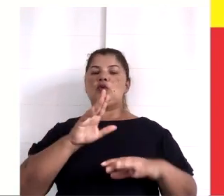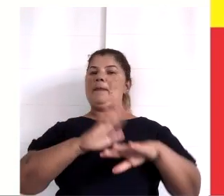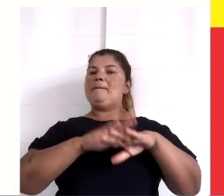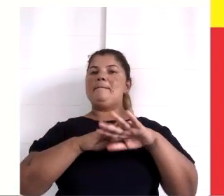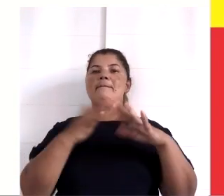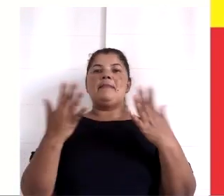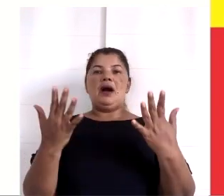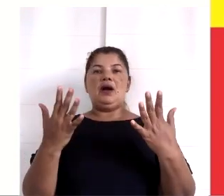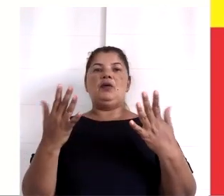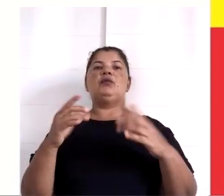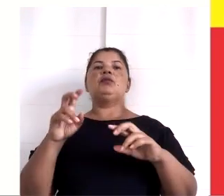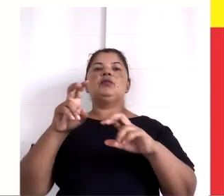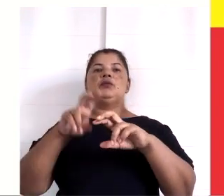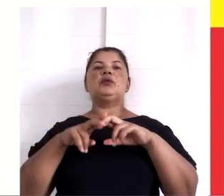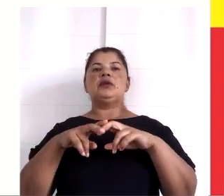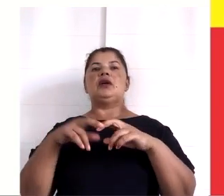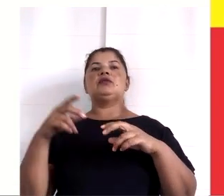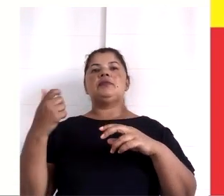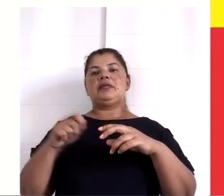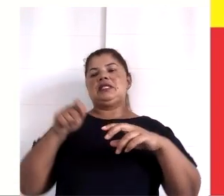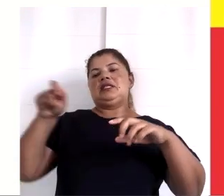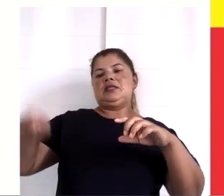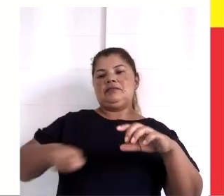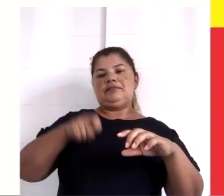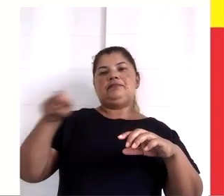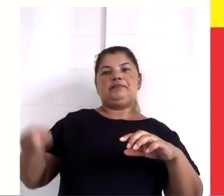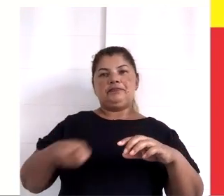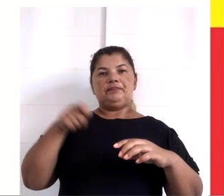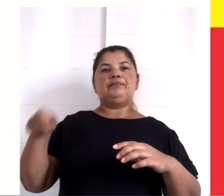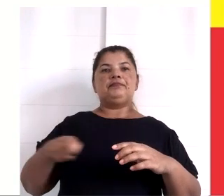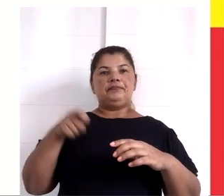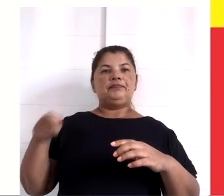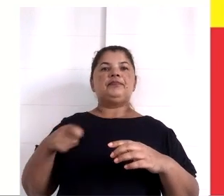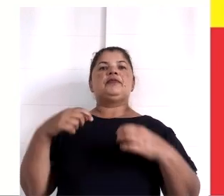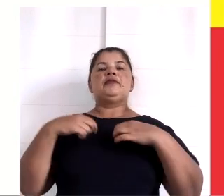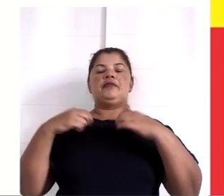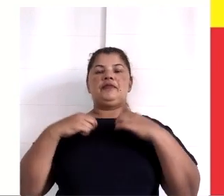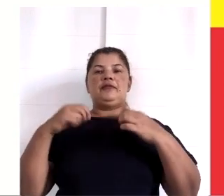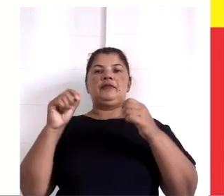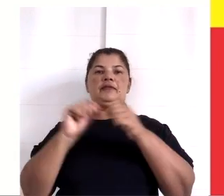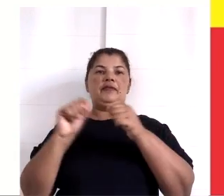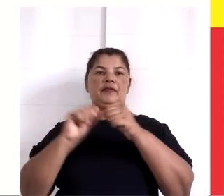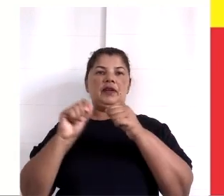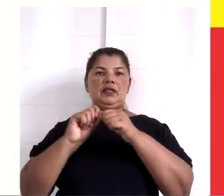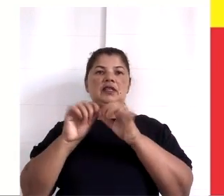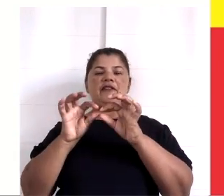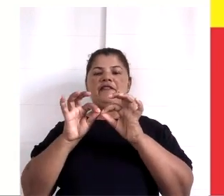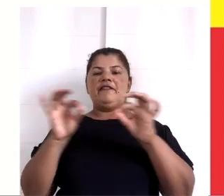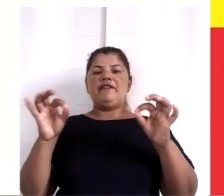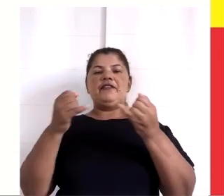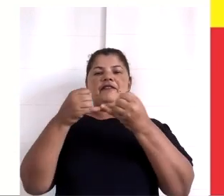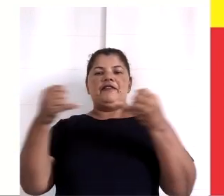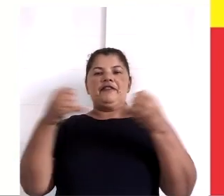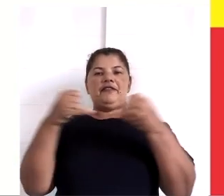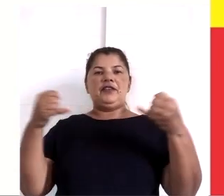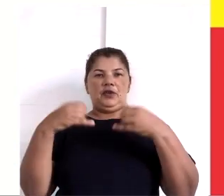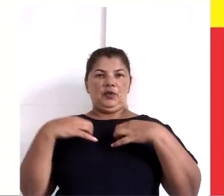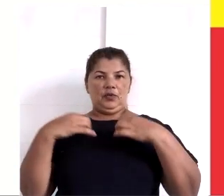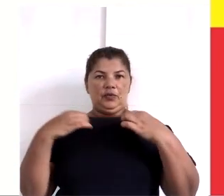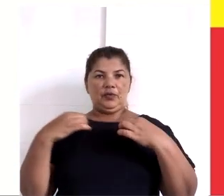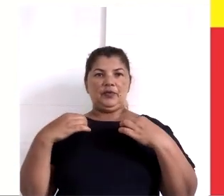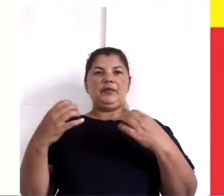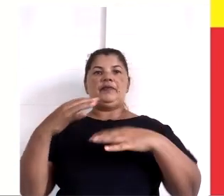manuseio manual, porque no volante ele tinha que girar aquela manivela ali para produzir a roupa, para produzir o fio do tecido, para ele